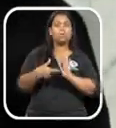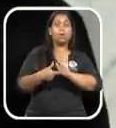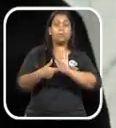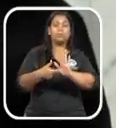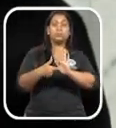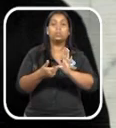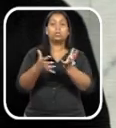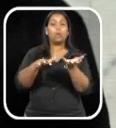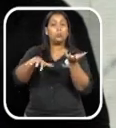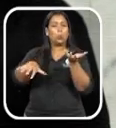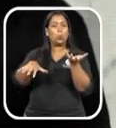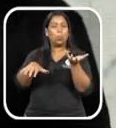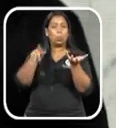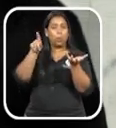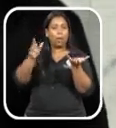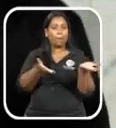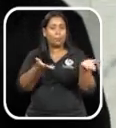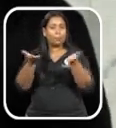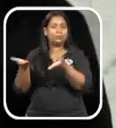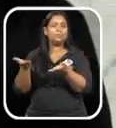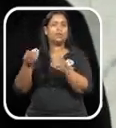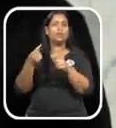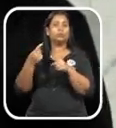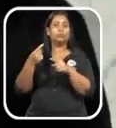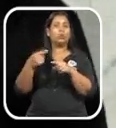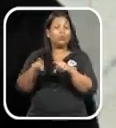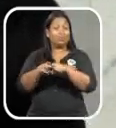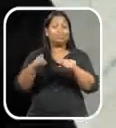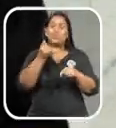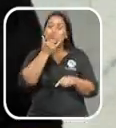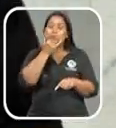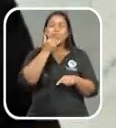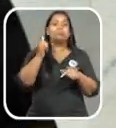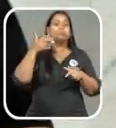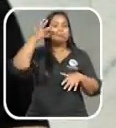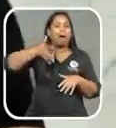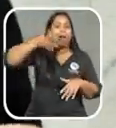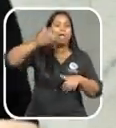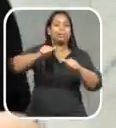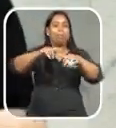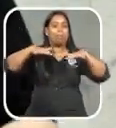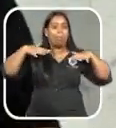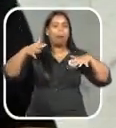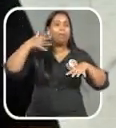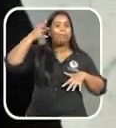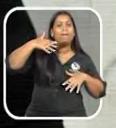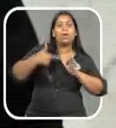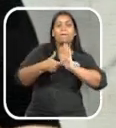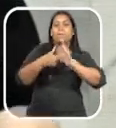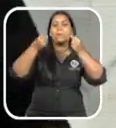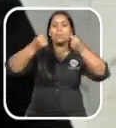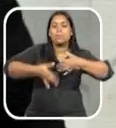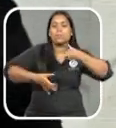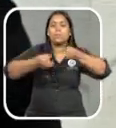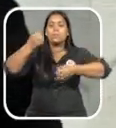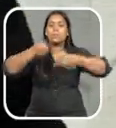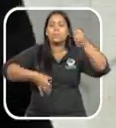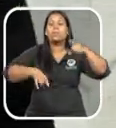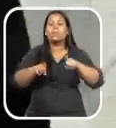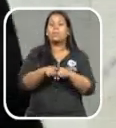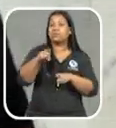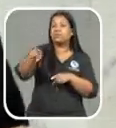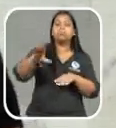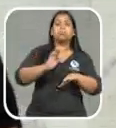atuando com várias oitivas, várias audiências, e depois resultando numa comissão, na esperança de uma